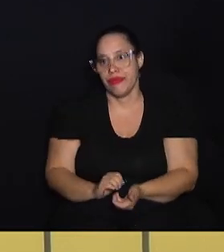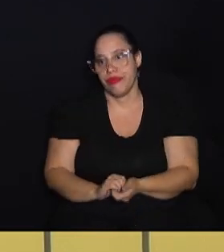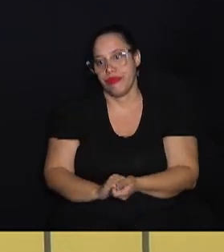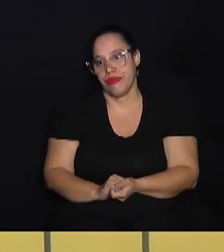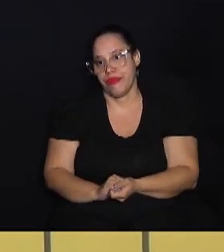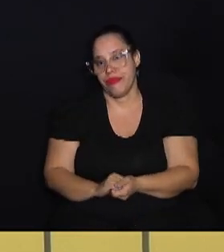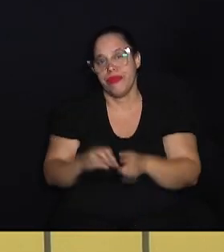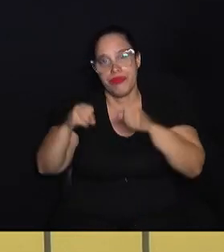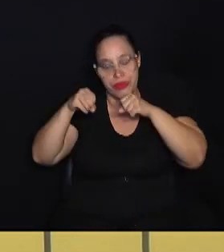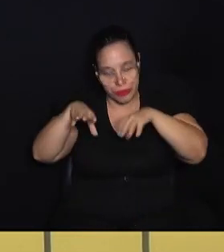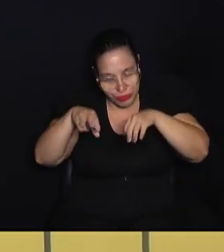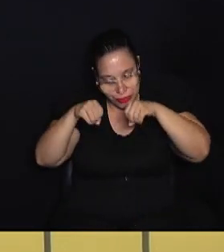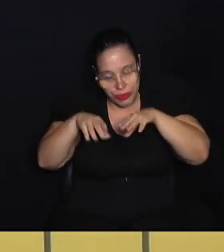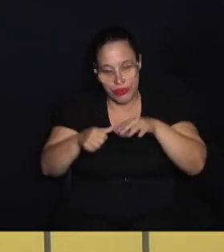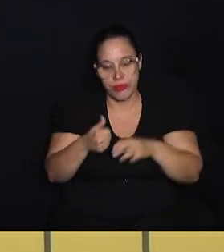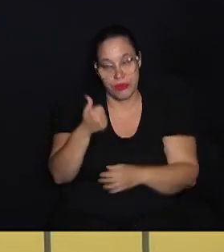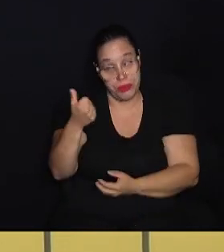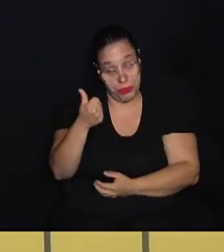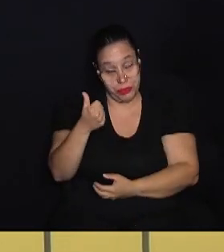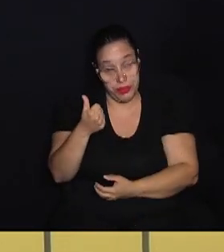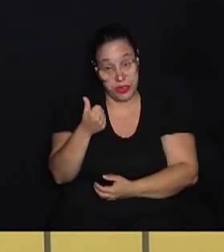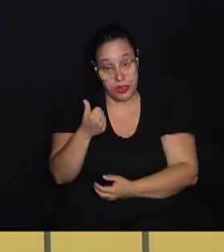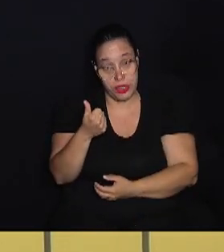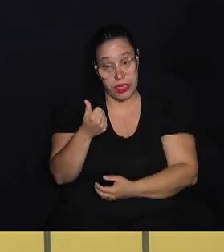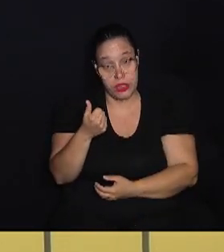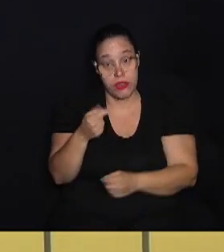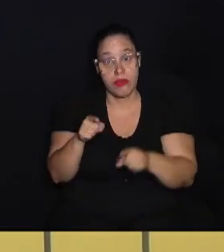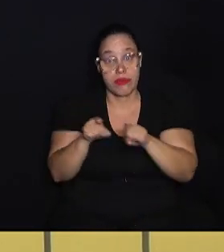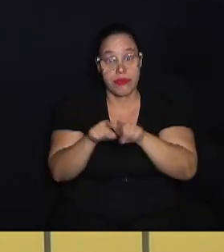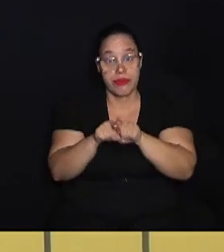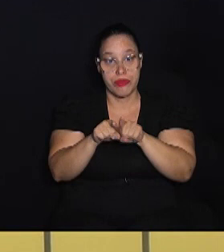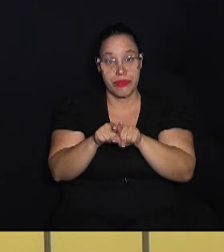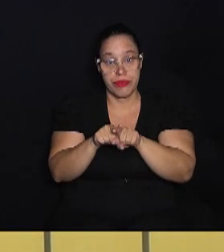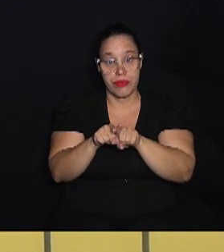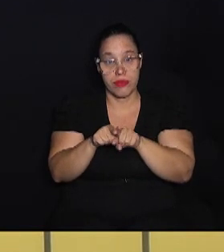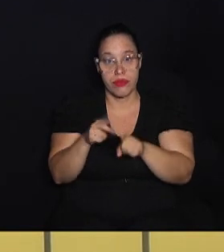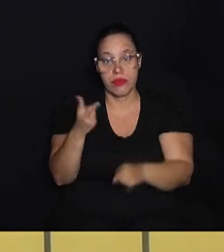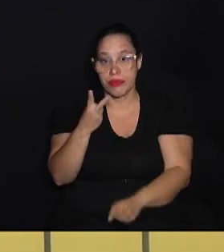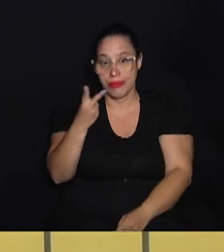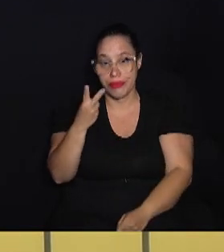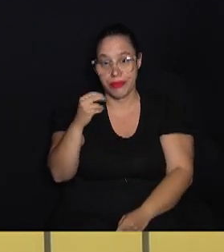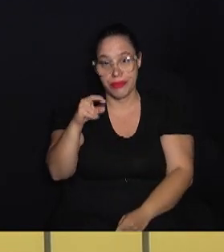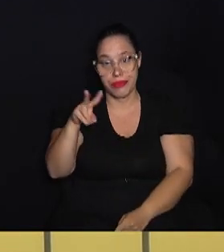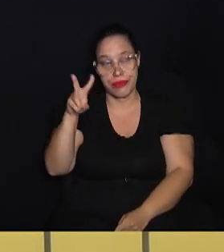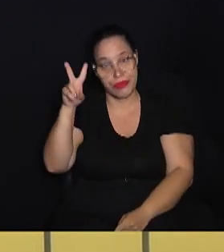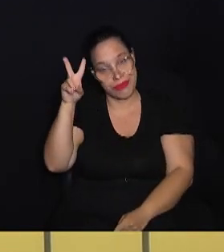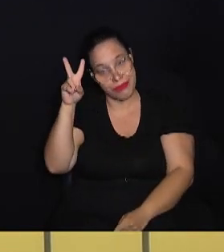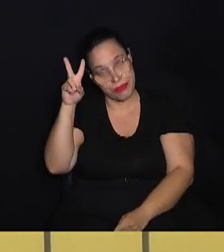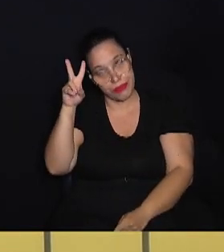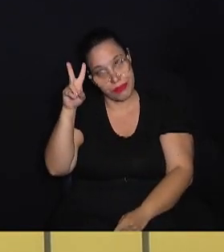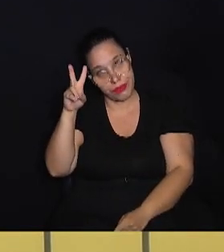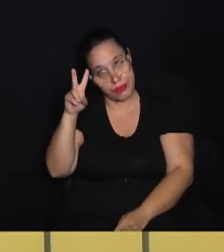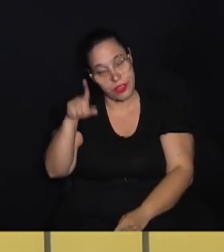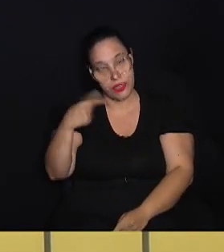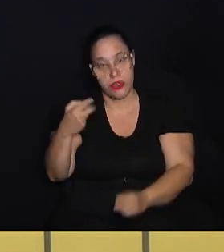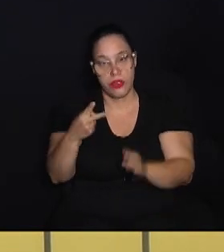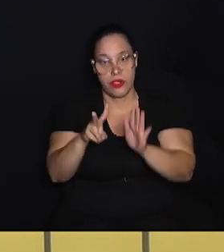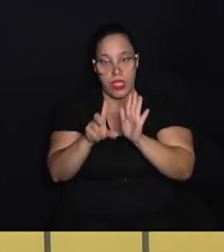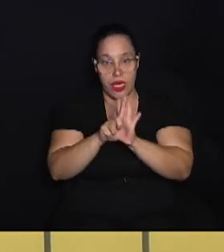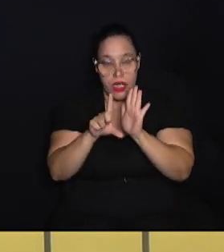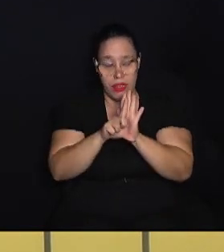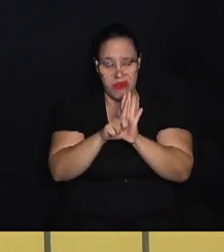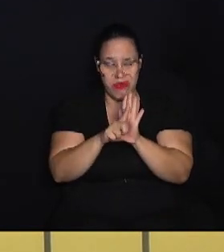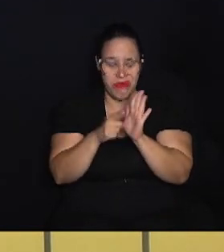Então, educação é uma coisa, mas também eu acho que as leis precisam ser